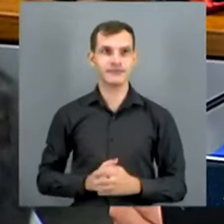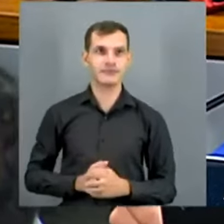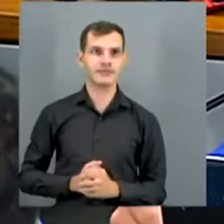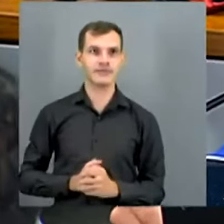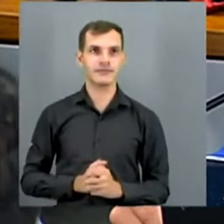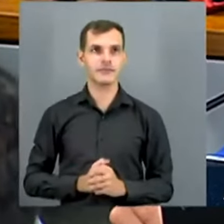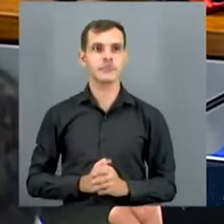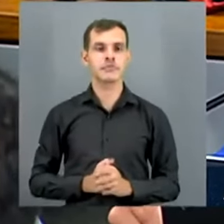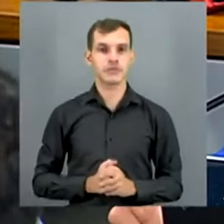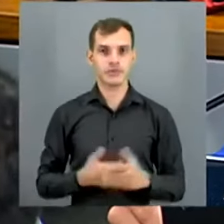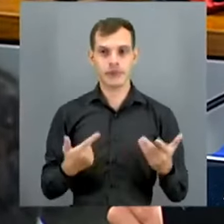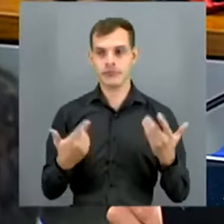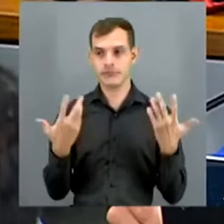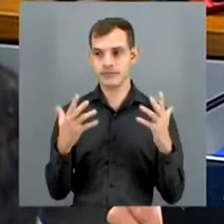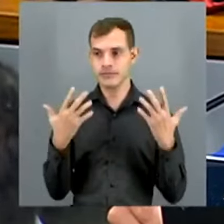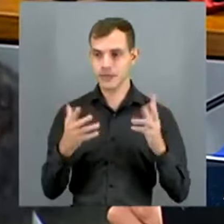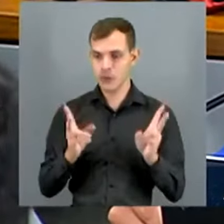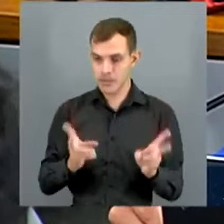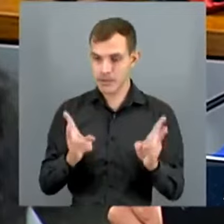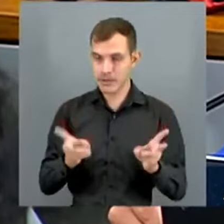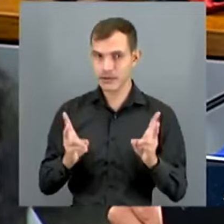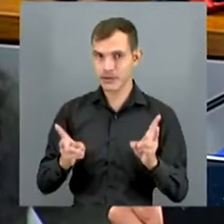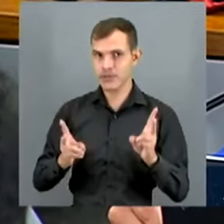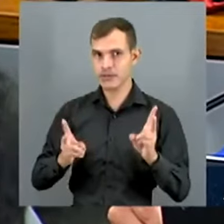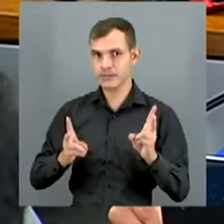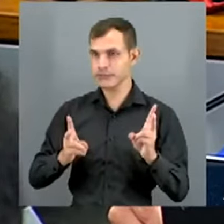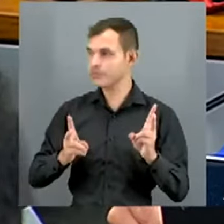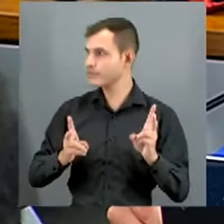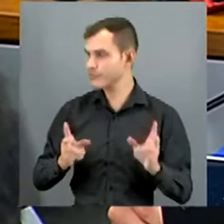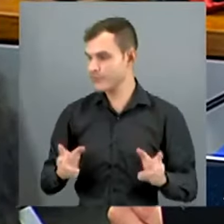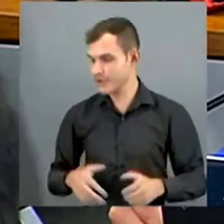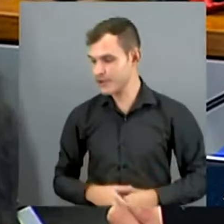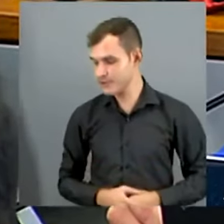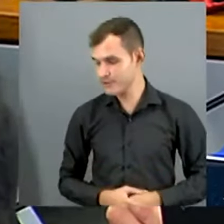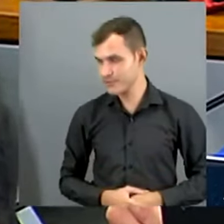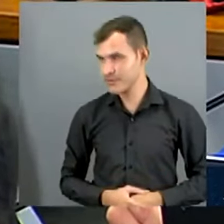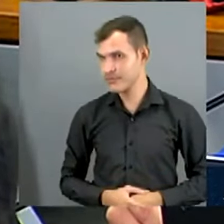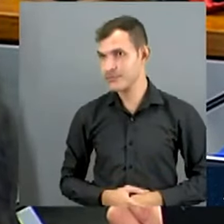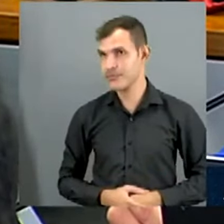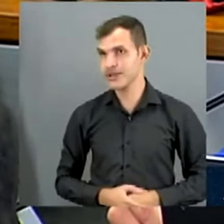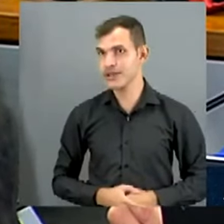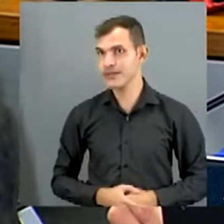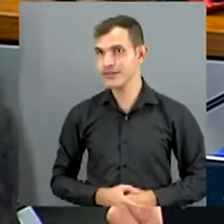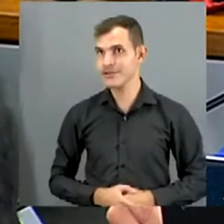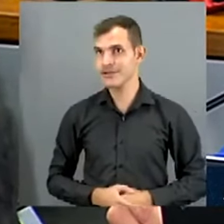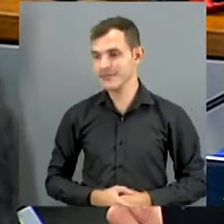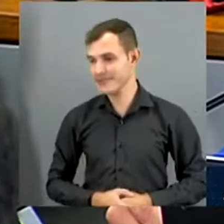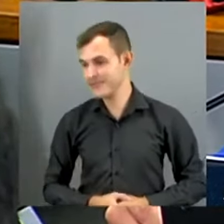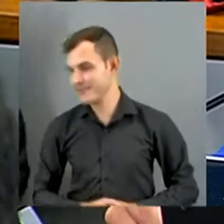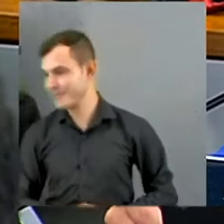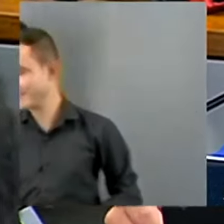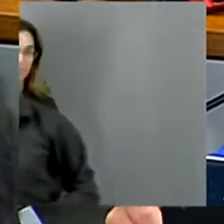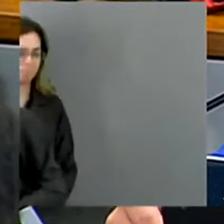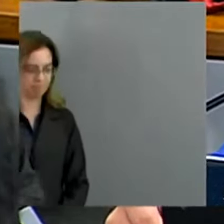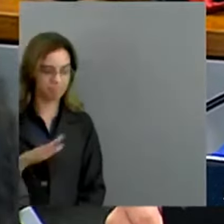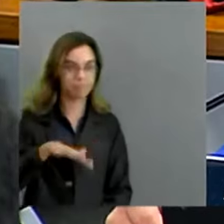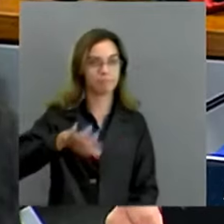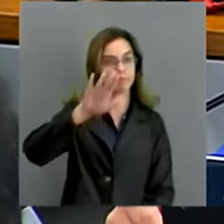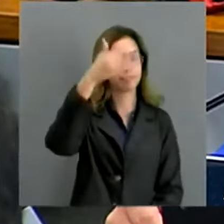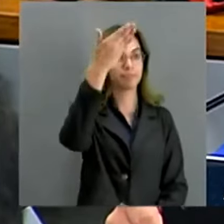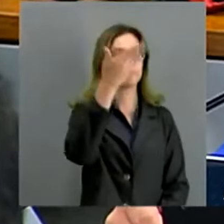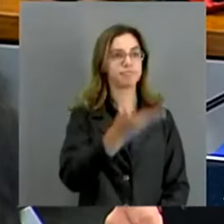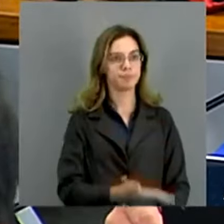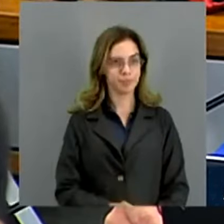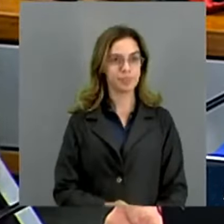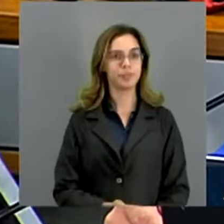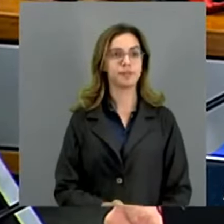foi um posicionamento bastante criticado pelo ex-presidente Bolsonaro em suas redes sociais hoje, porque nós não temos que pensar apenas na